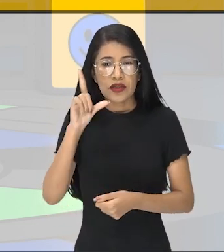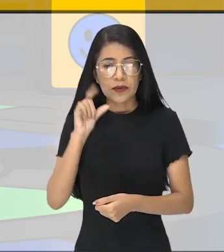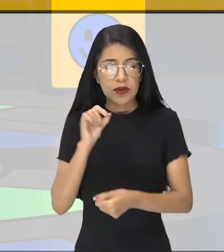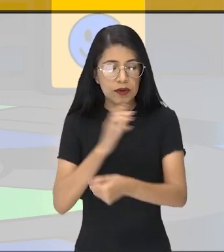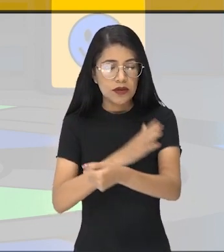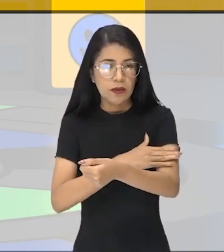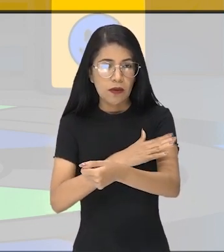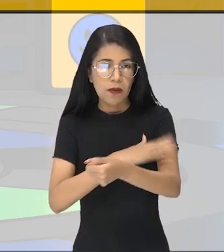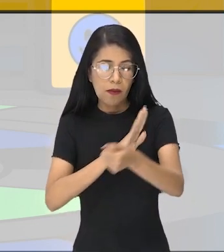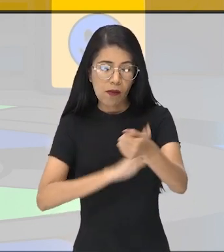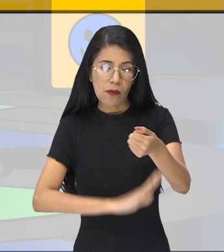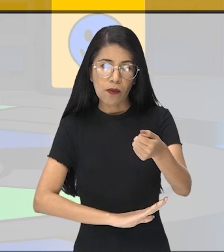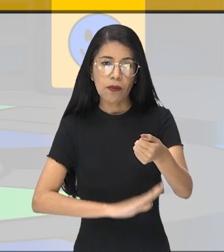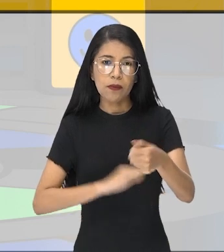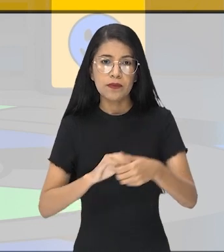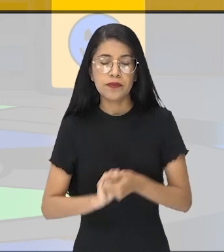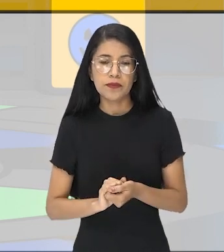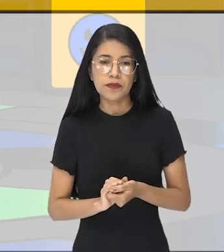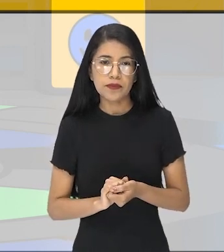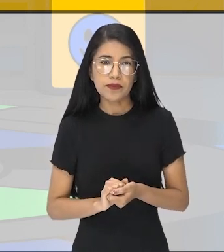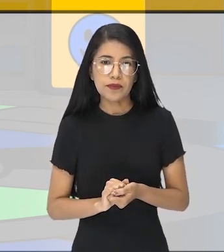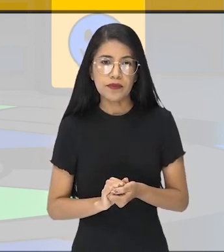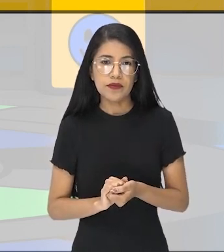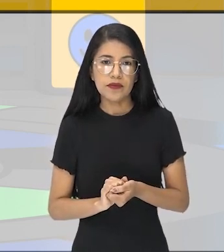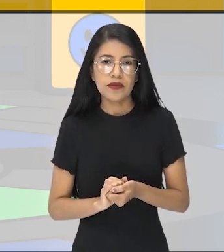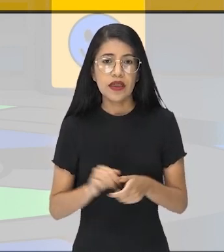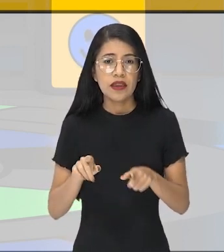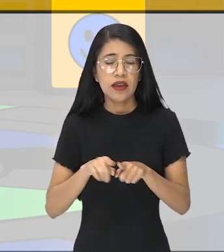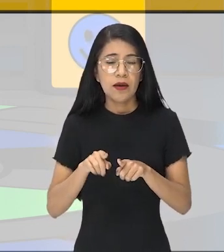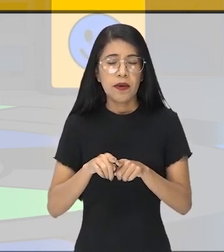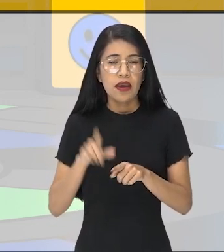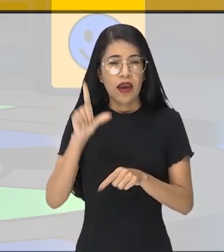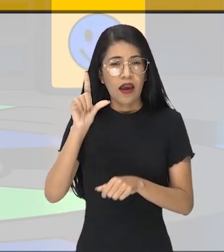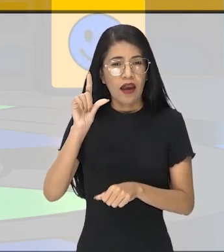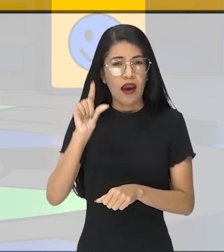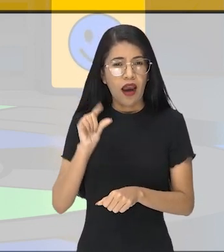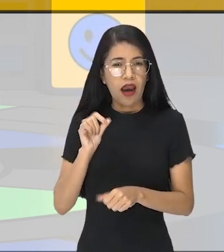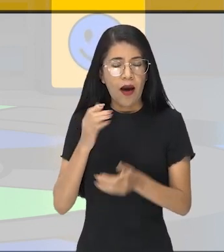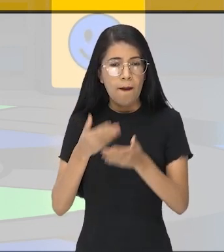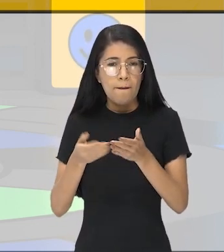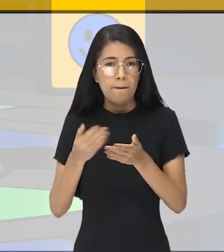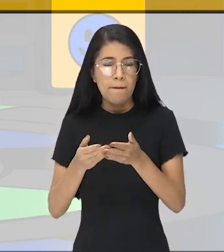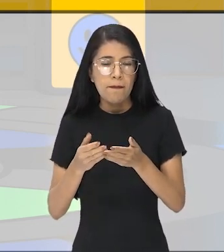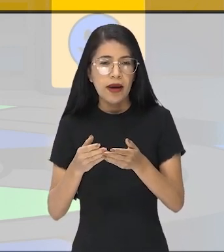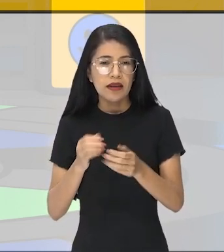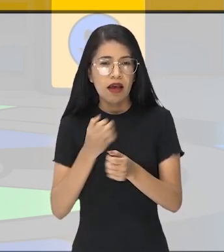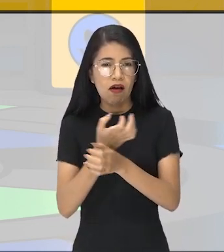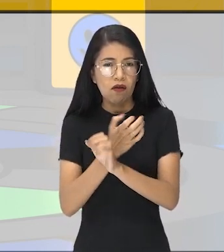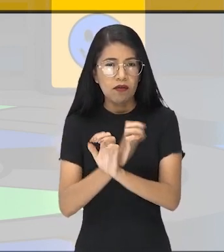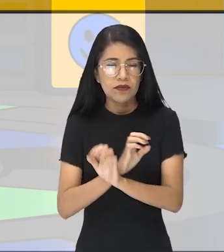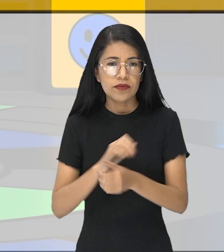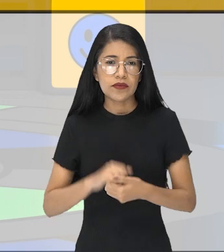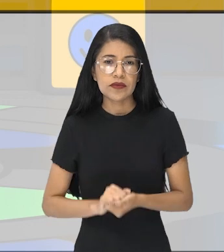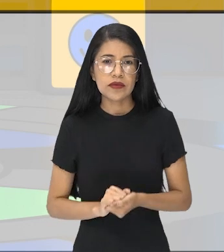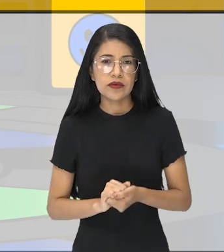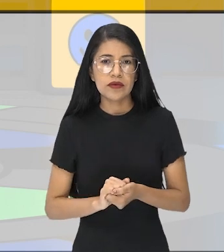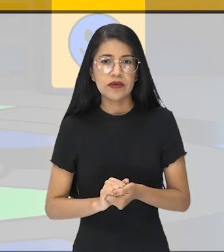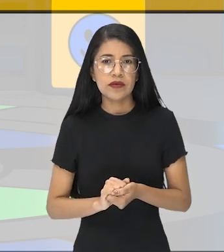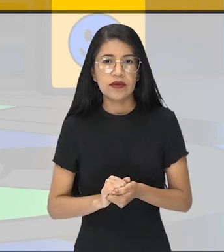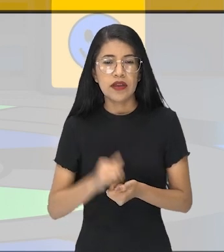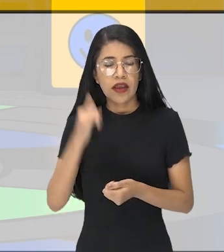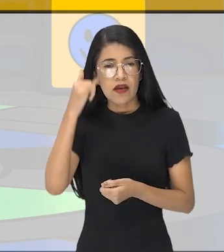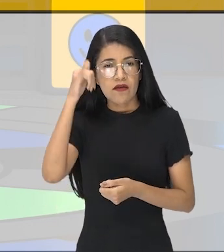arterial, diminuindo assim a pressão alta. Redução da perda de massa óssea, prevenindo assim o aparecimento